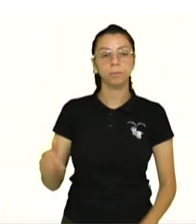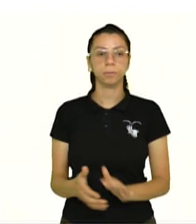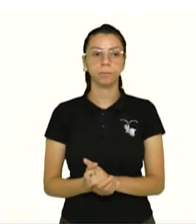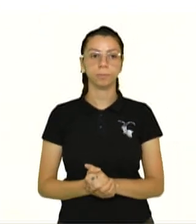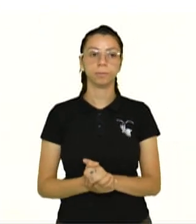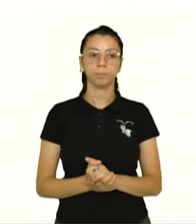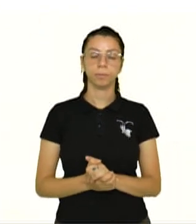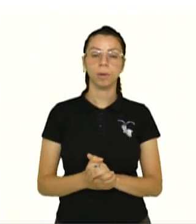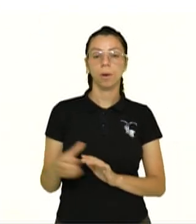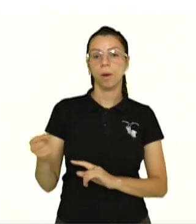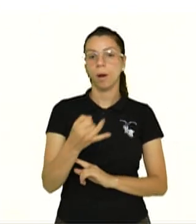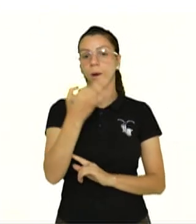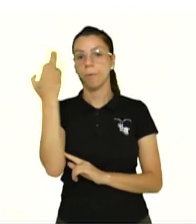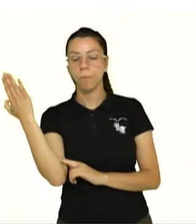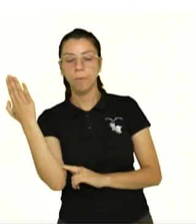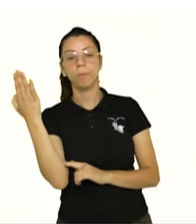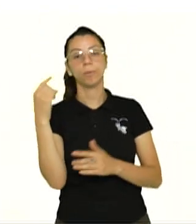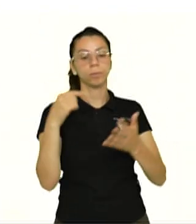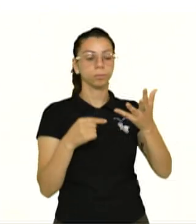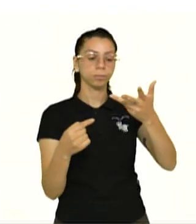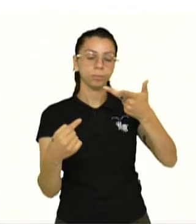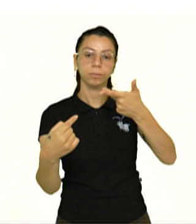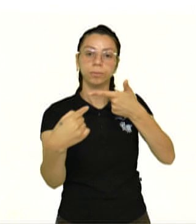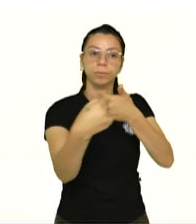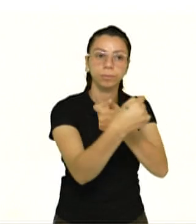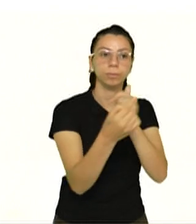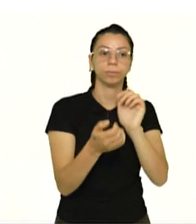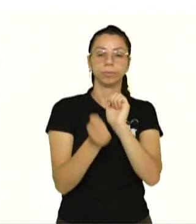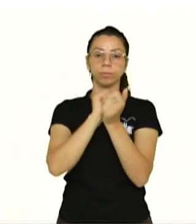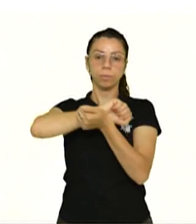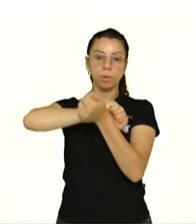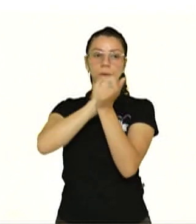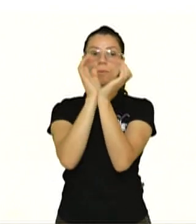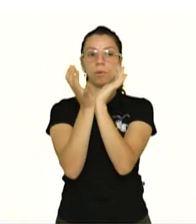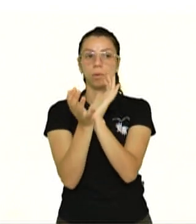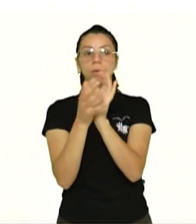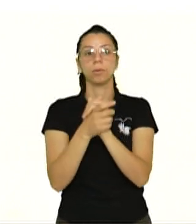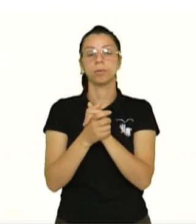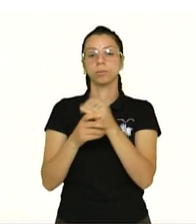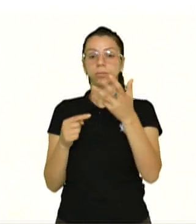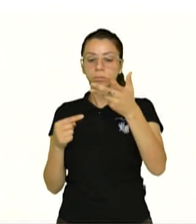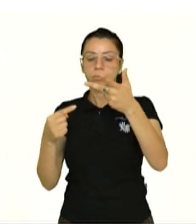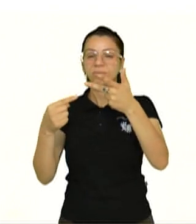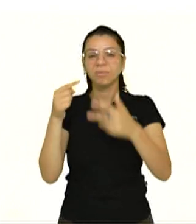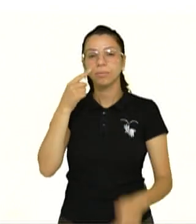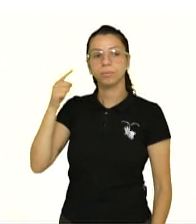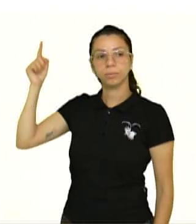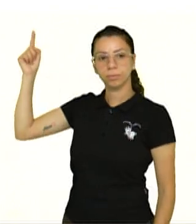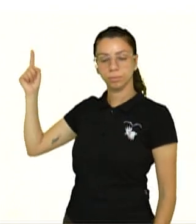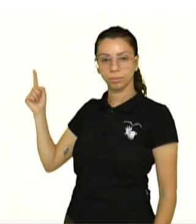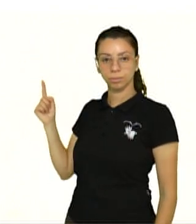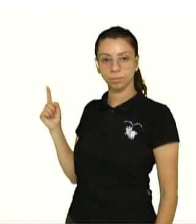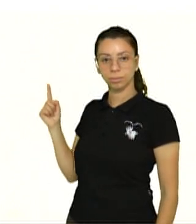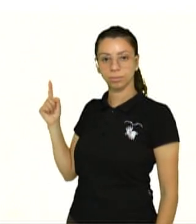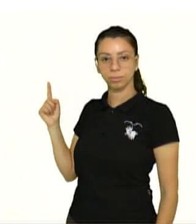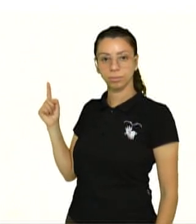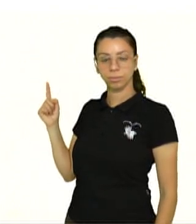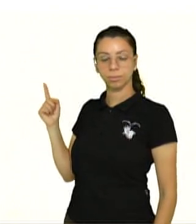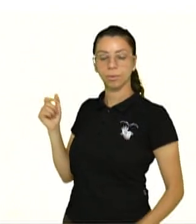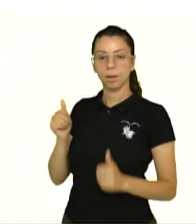Então, alguns artistas românticos: William Shakespeare, José de Alencar, Victor Hugo, Johann von